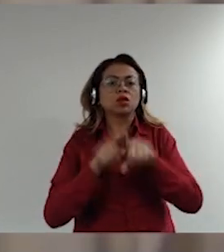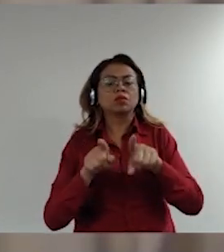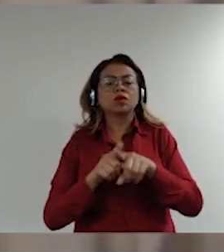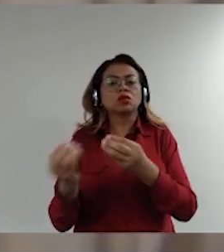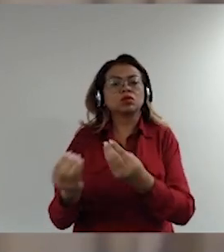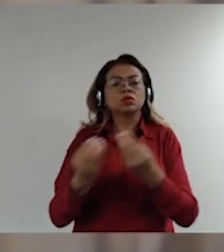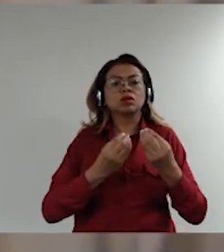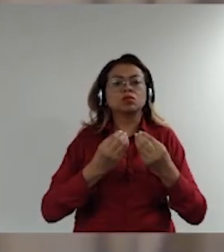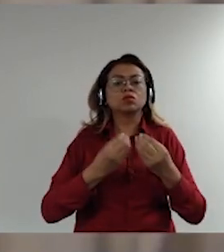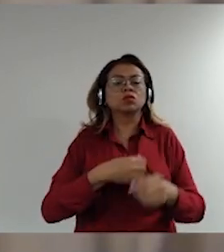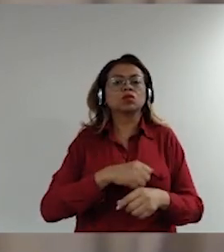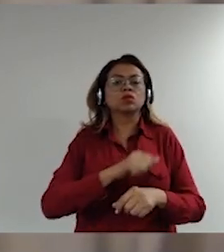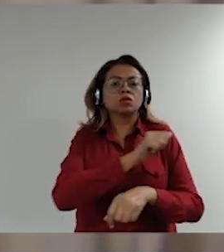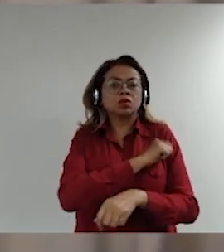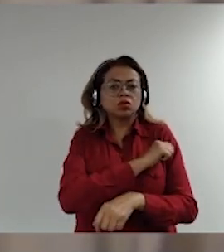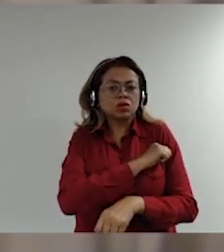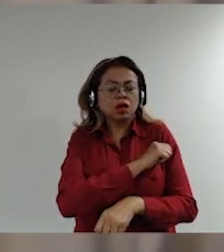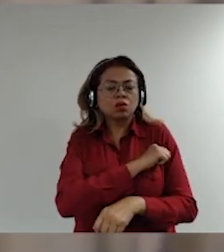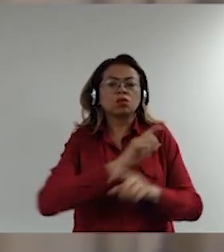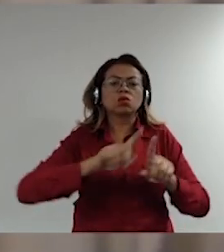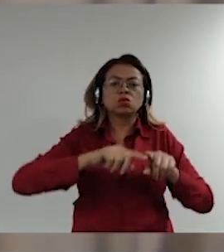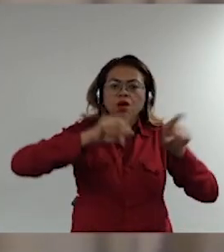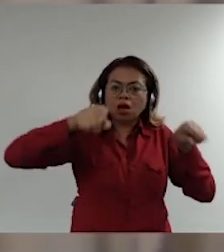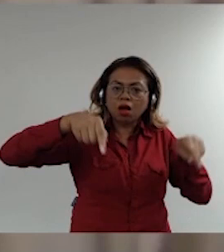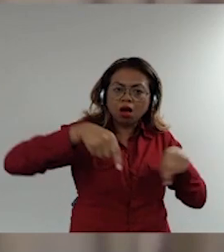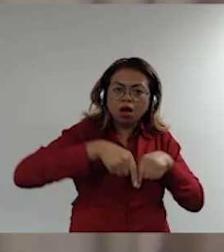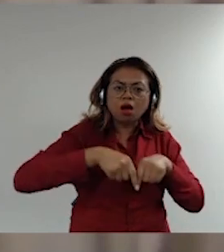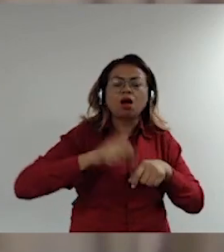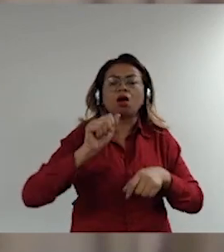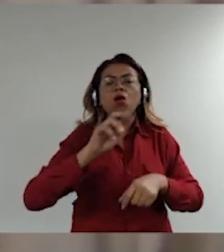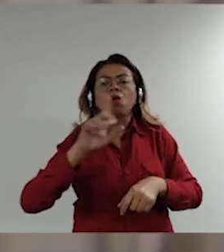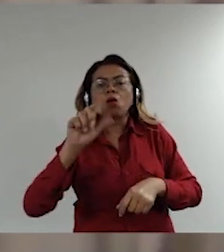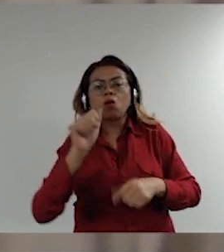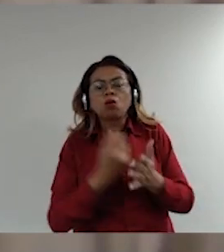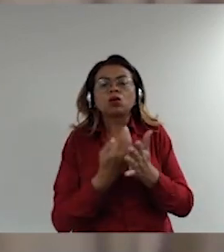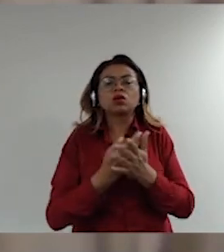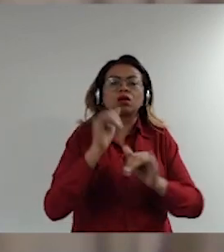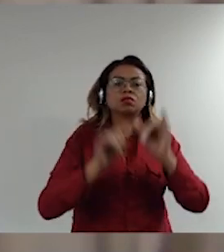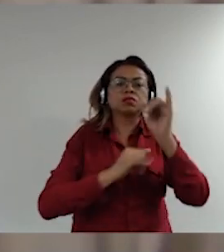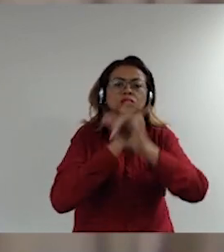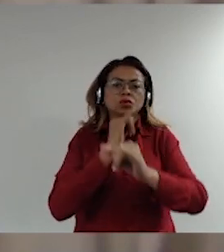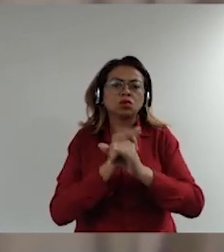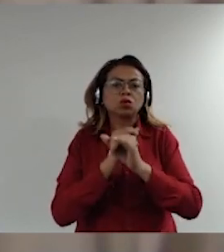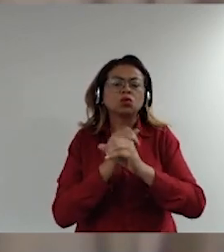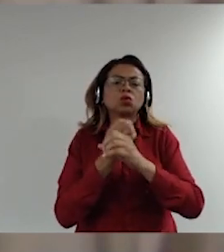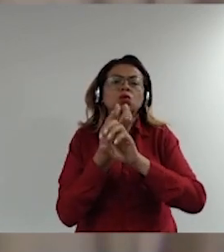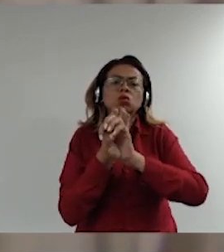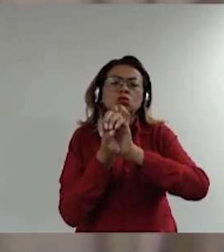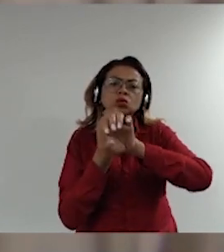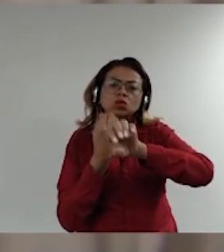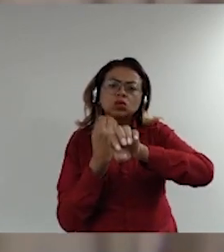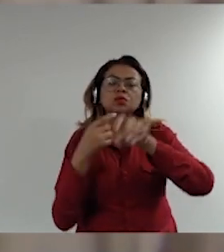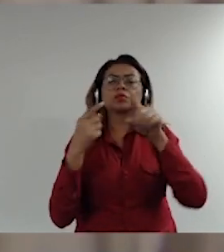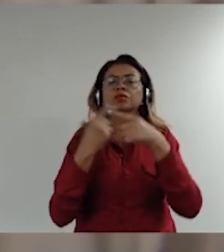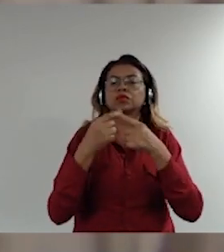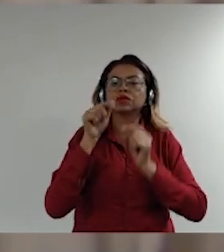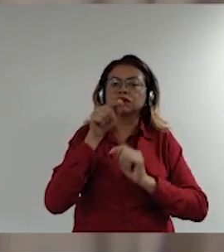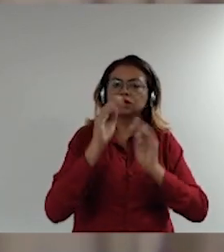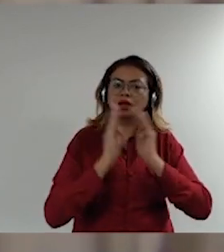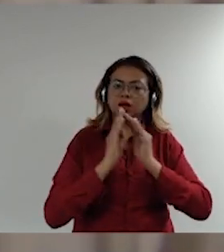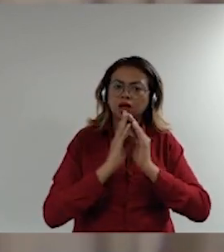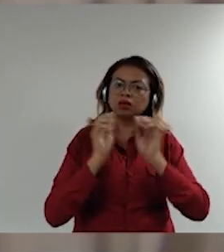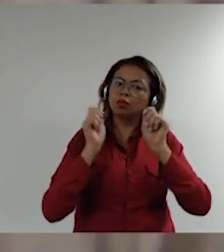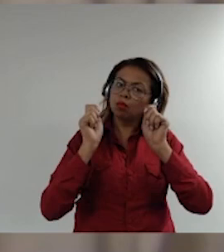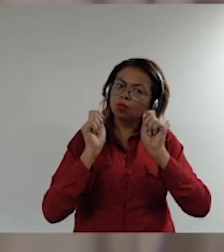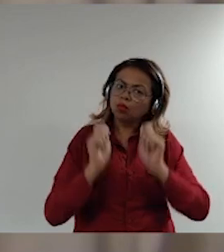aulas com atividades virtuais, né? Aulas na internet, para que você, em casa, no seu home office,